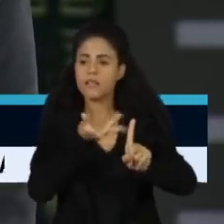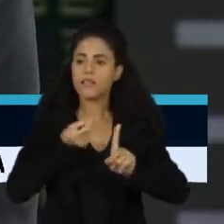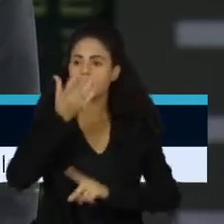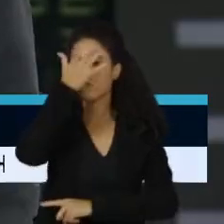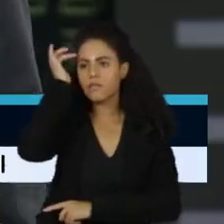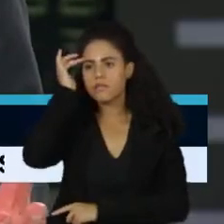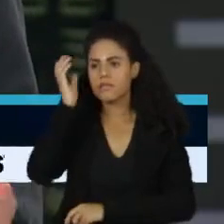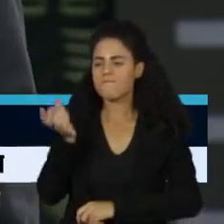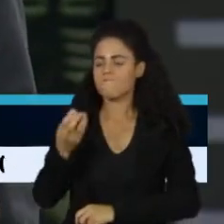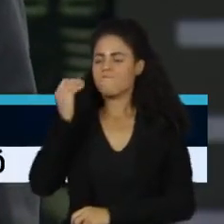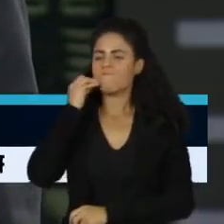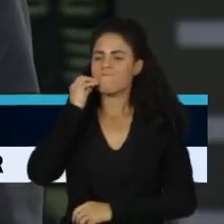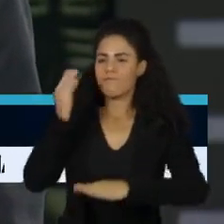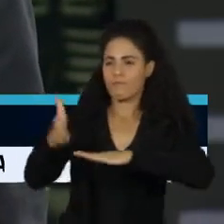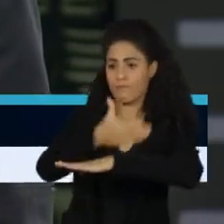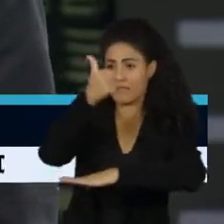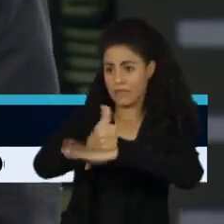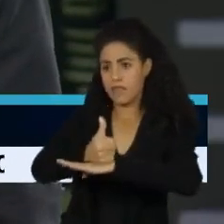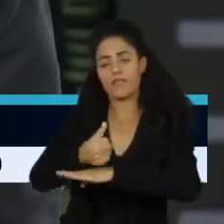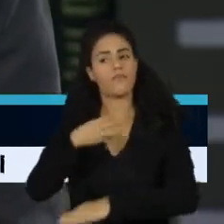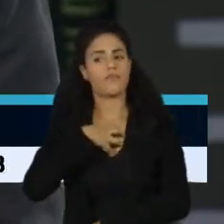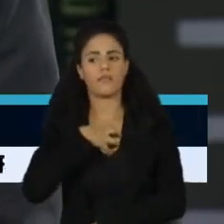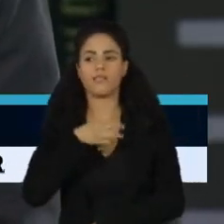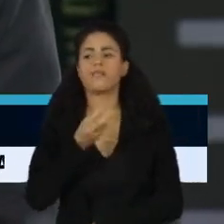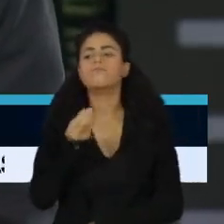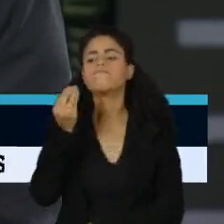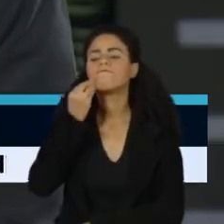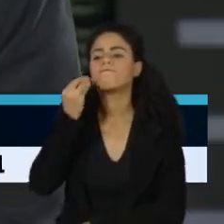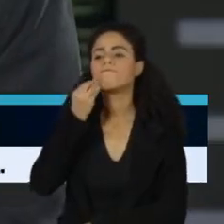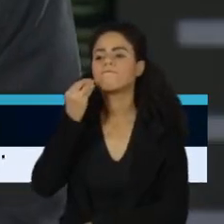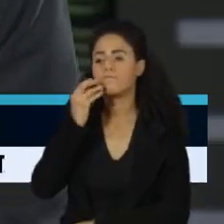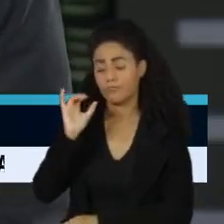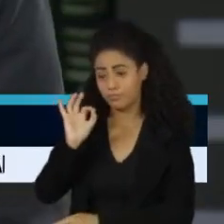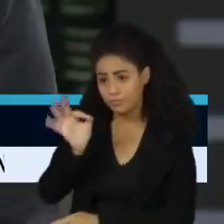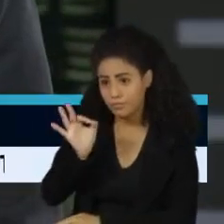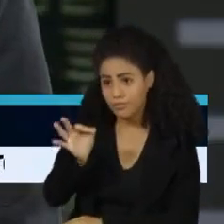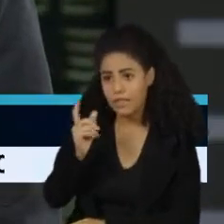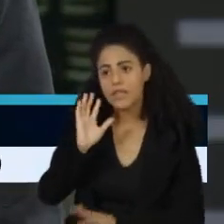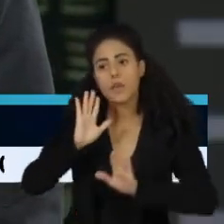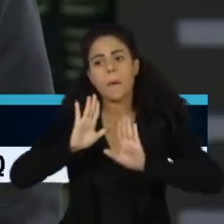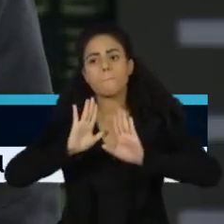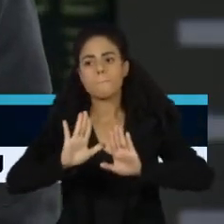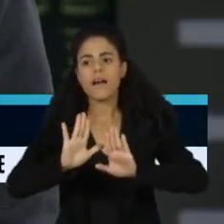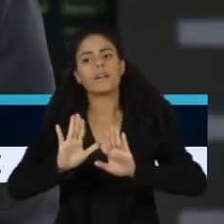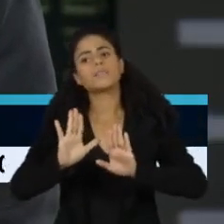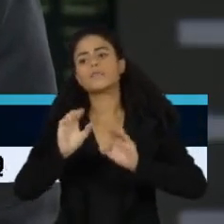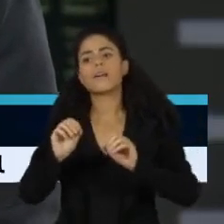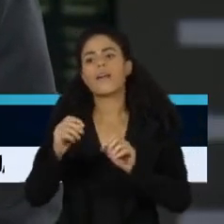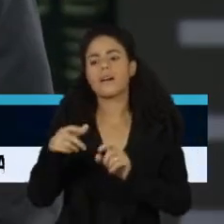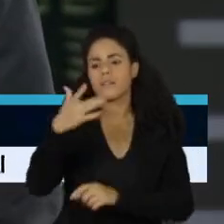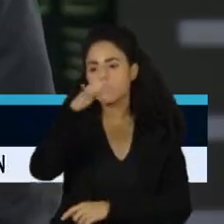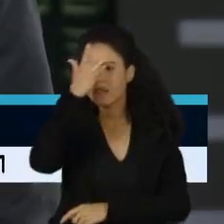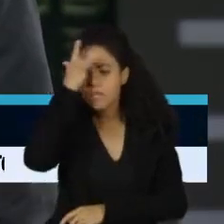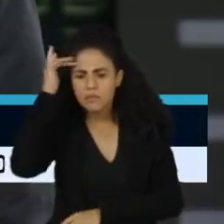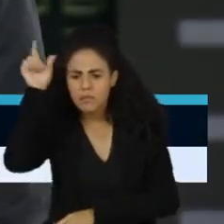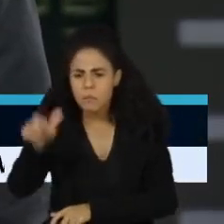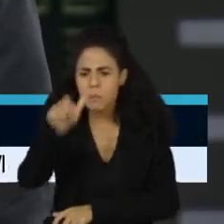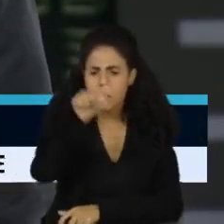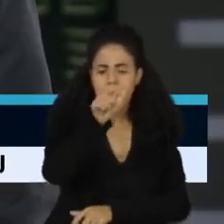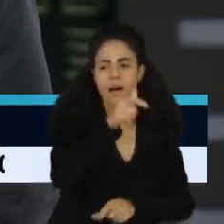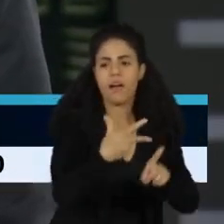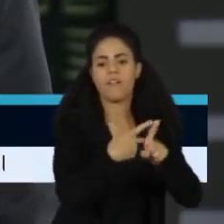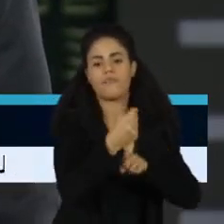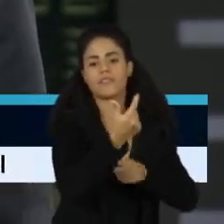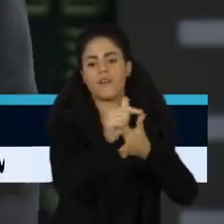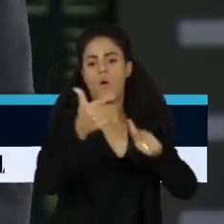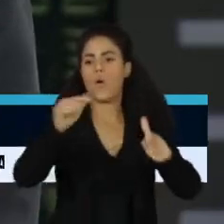de golpe, não sei se a palavra correta é golpe, mas algum movimento que não permita que o vencedor das próximas eleições seja